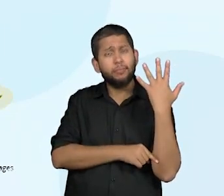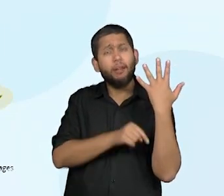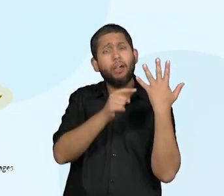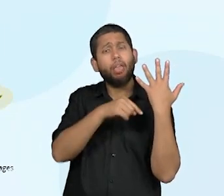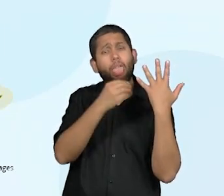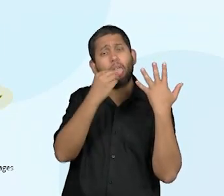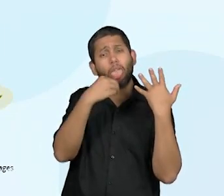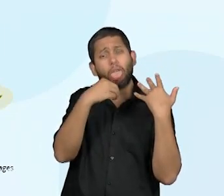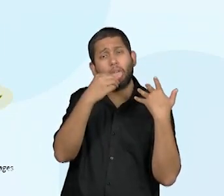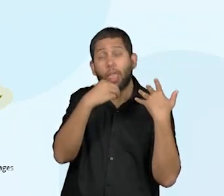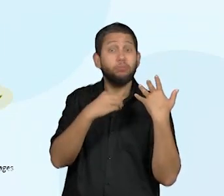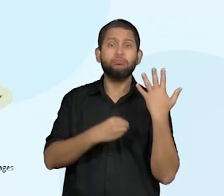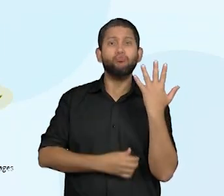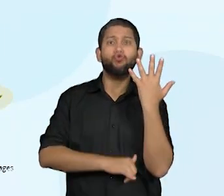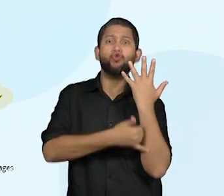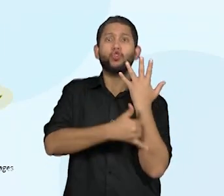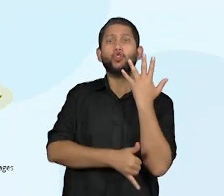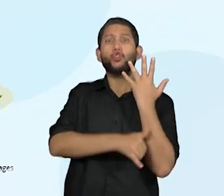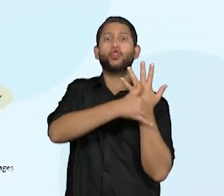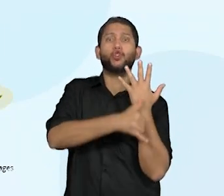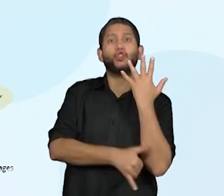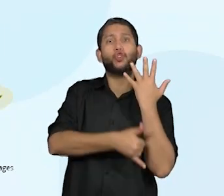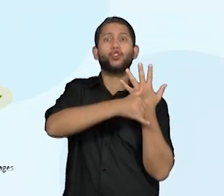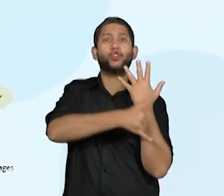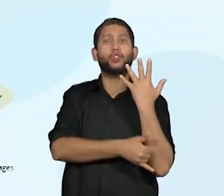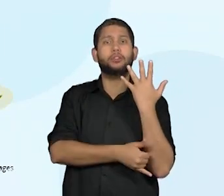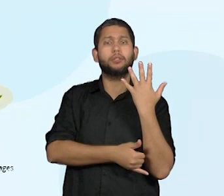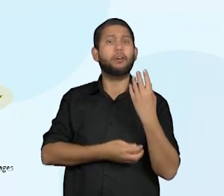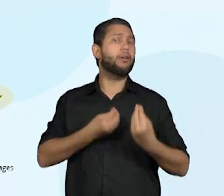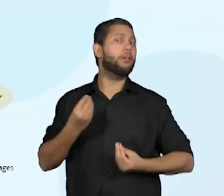fotossíntese. Já ouviram falar nesse processo?